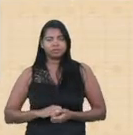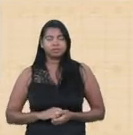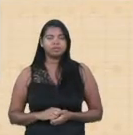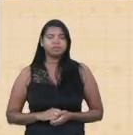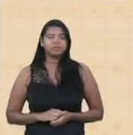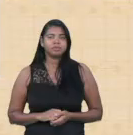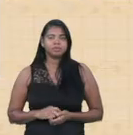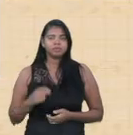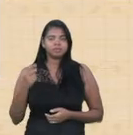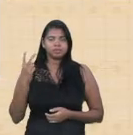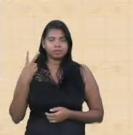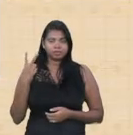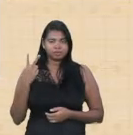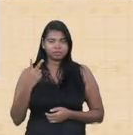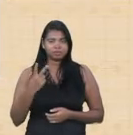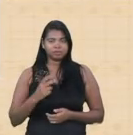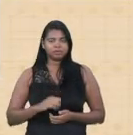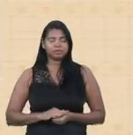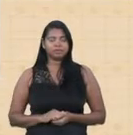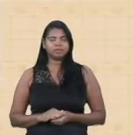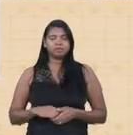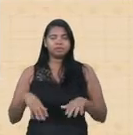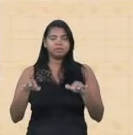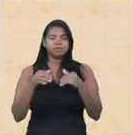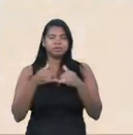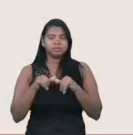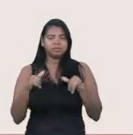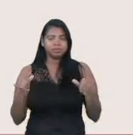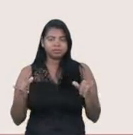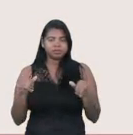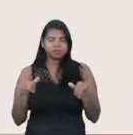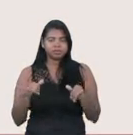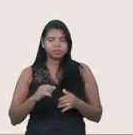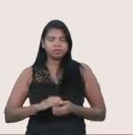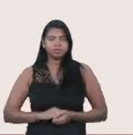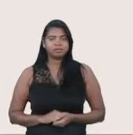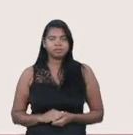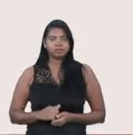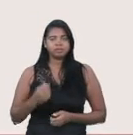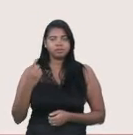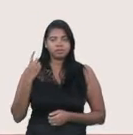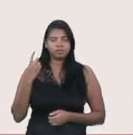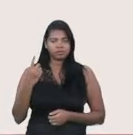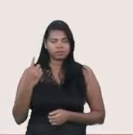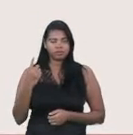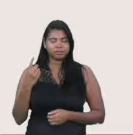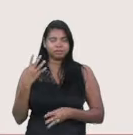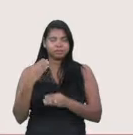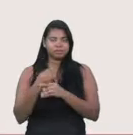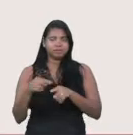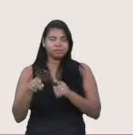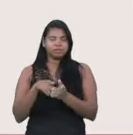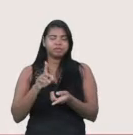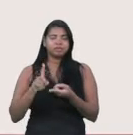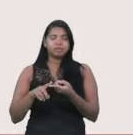a segunda questão que fala que uma corrente elétrica, ela tem uma intensidade 1, percorre um fio retilíneo,